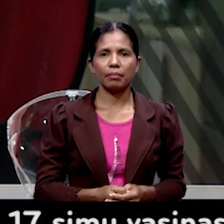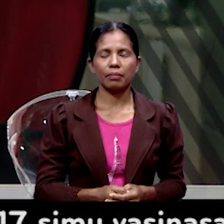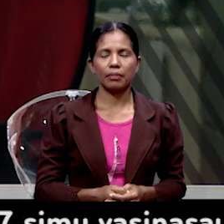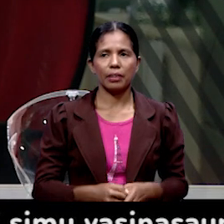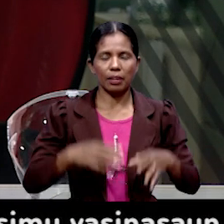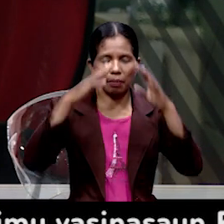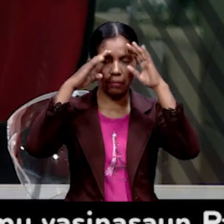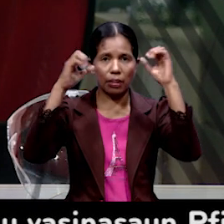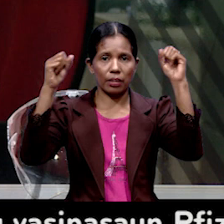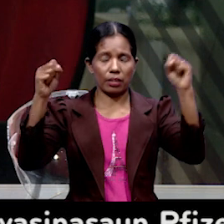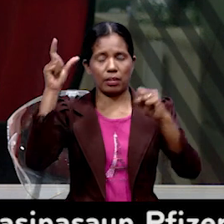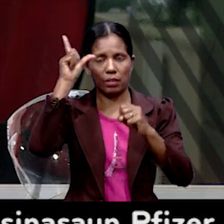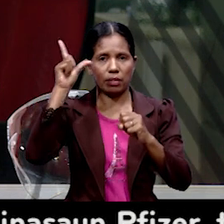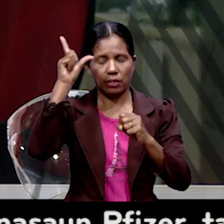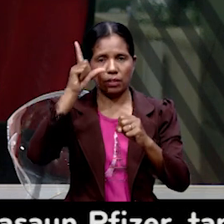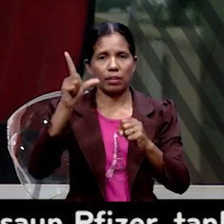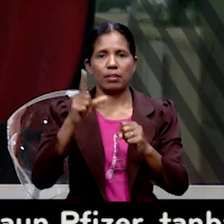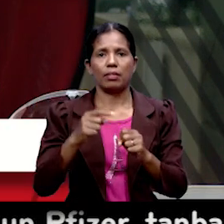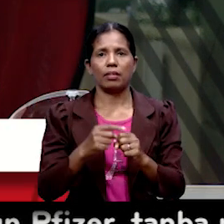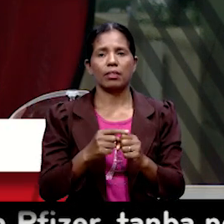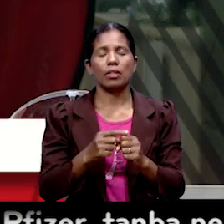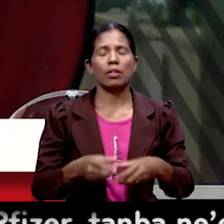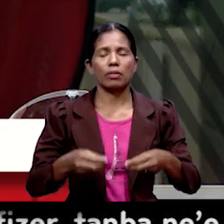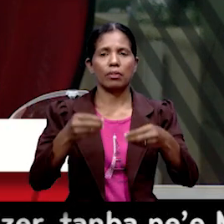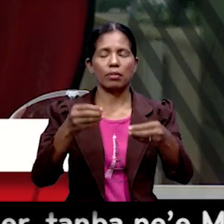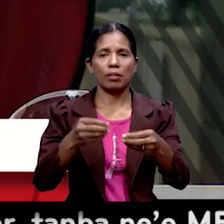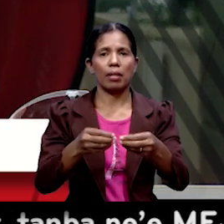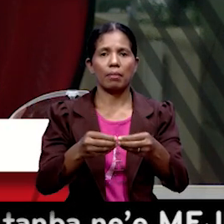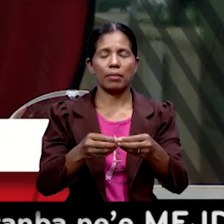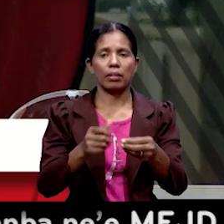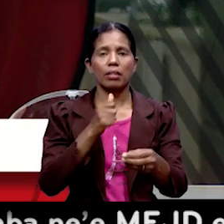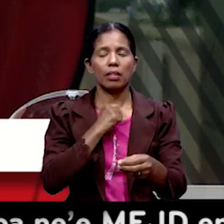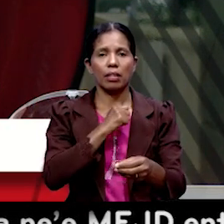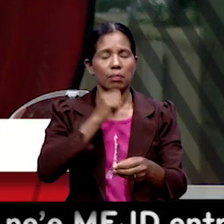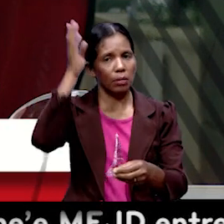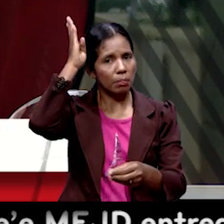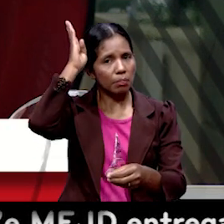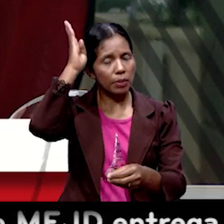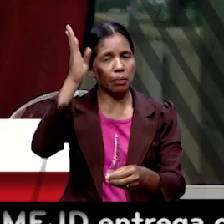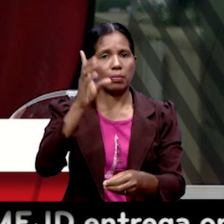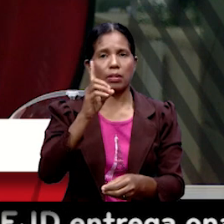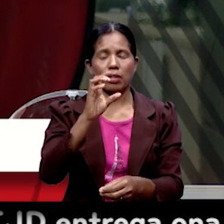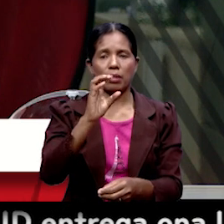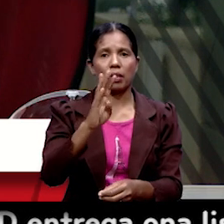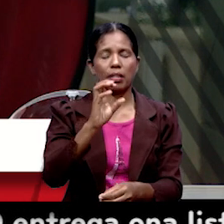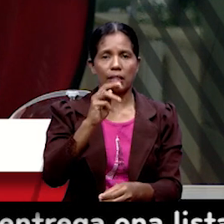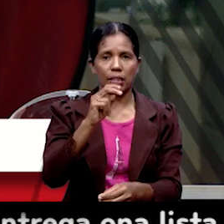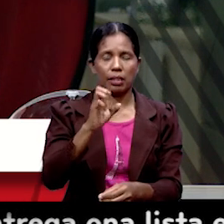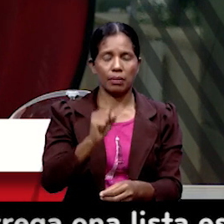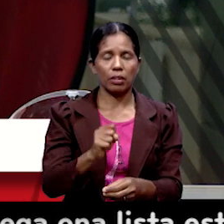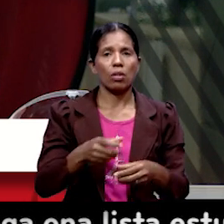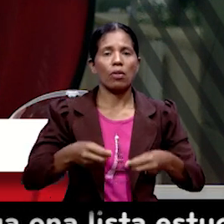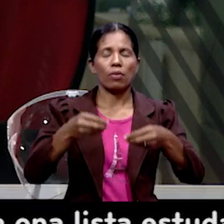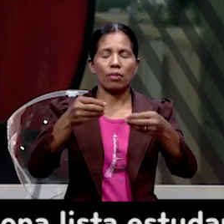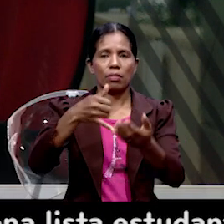presidente da República Francisco Guterres Luolo condecora bispo Dom Basílio do Nascimento, rocular Ordem Timor-Leste.